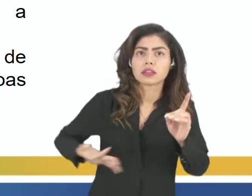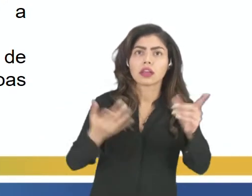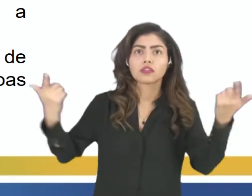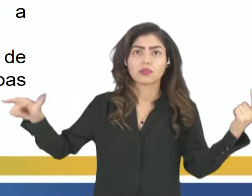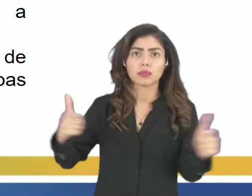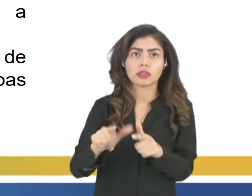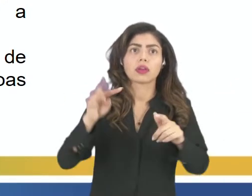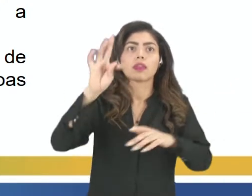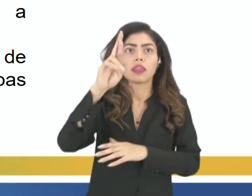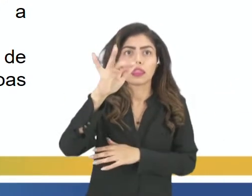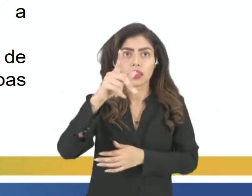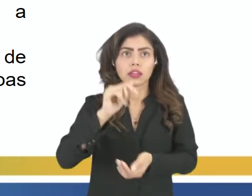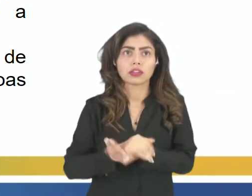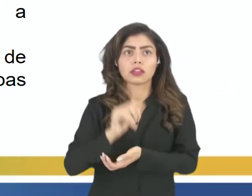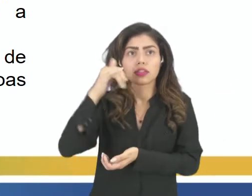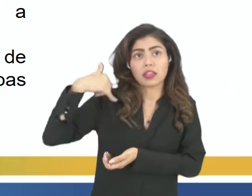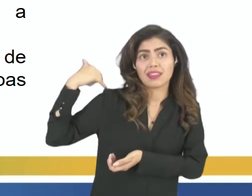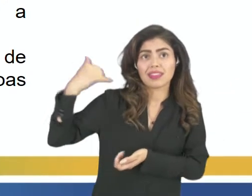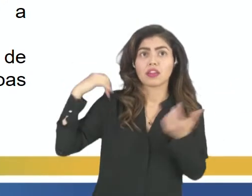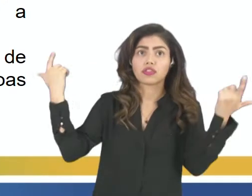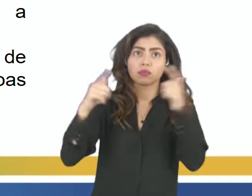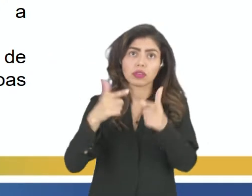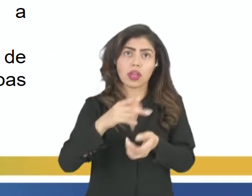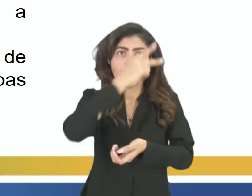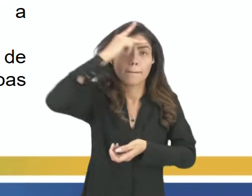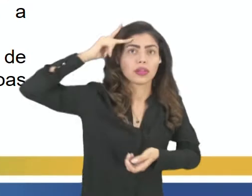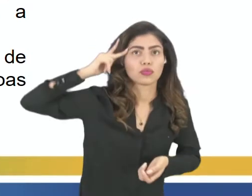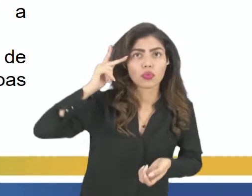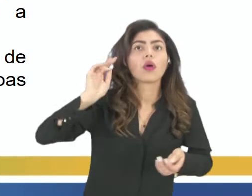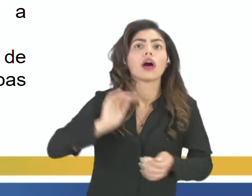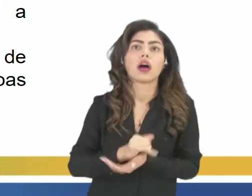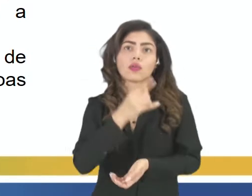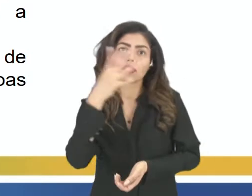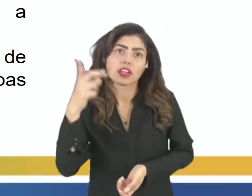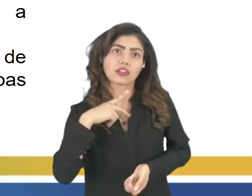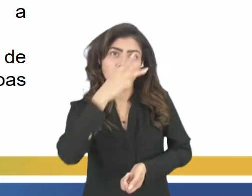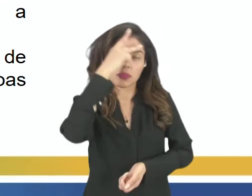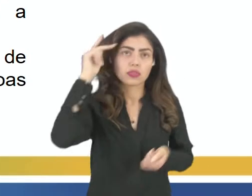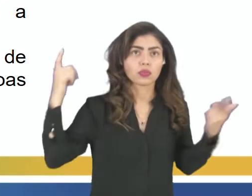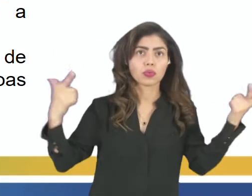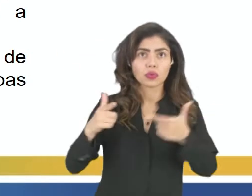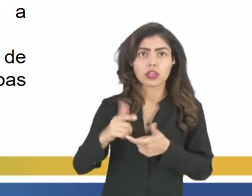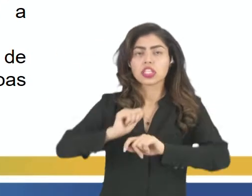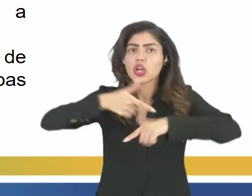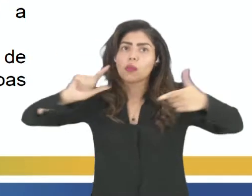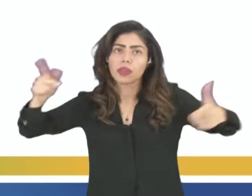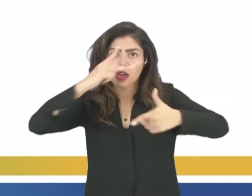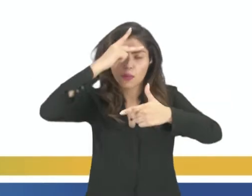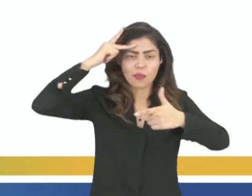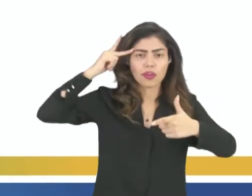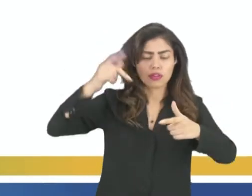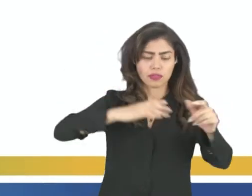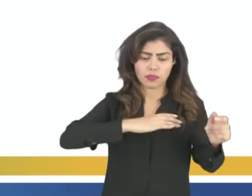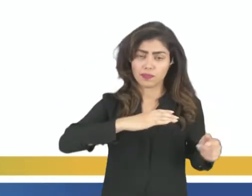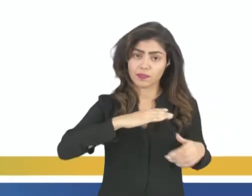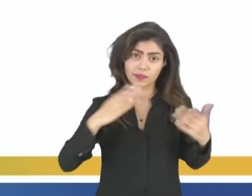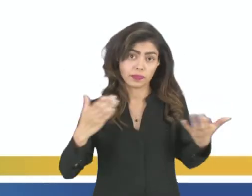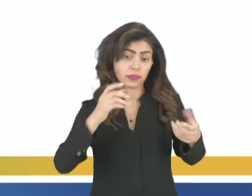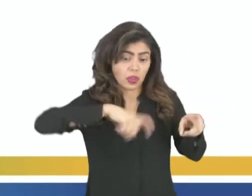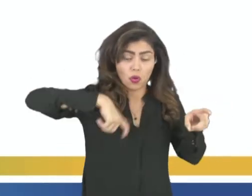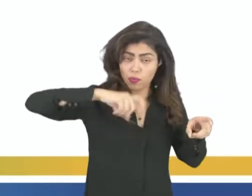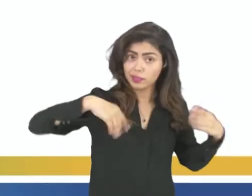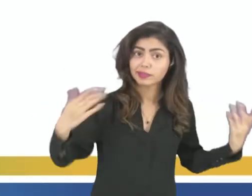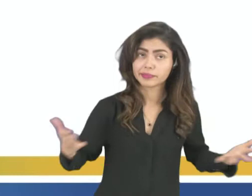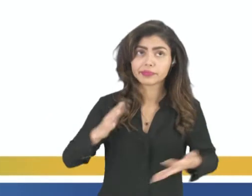no campo, visando diminuir a quantidade de pessoas residentes no campo e aumentar a população urbana. Então, diante do que nós